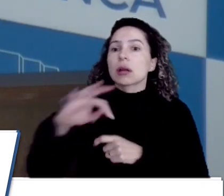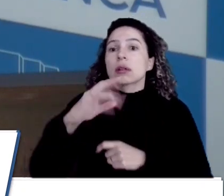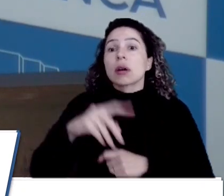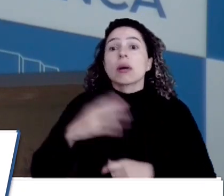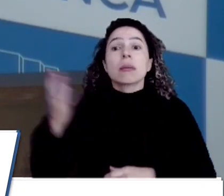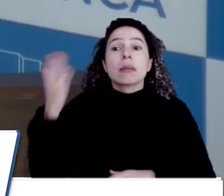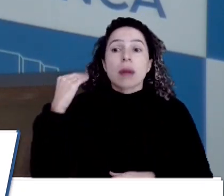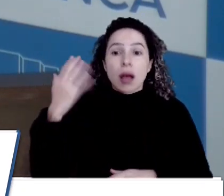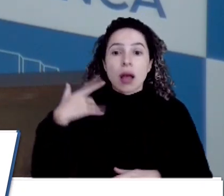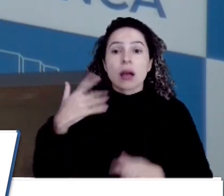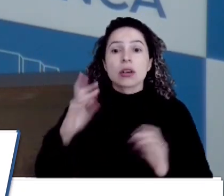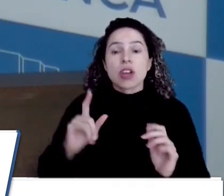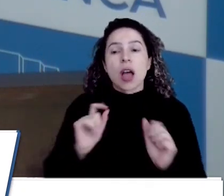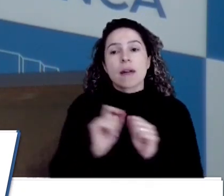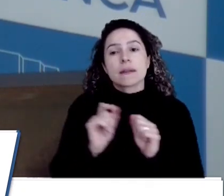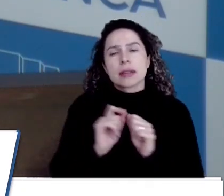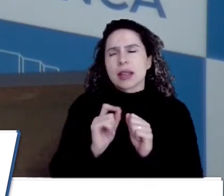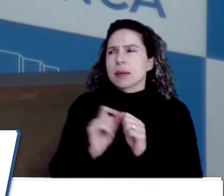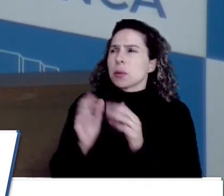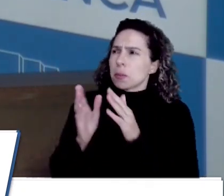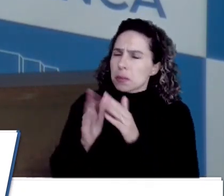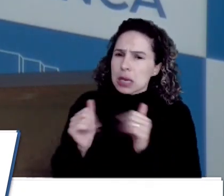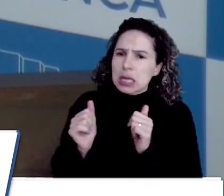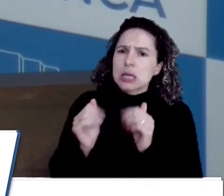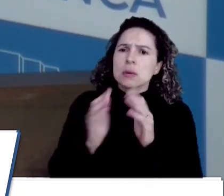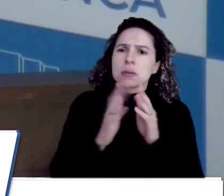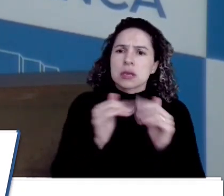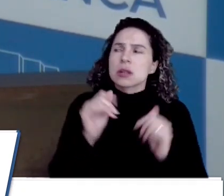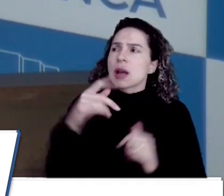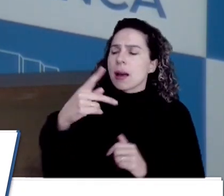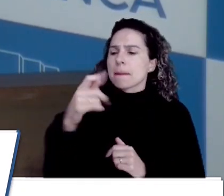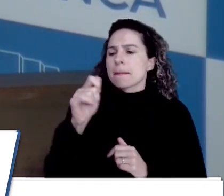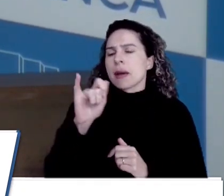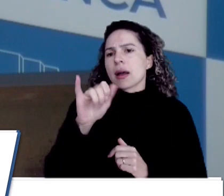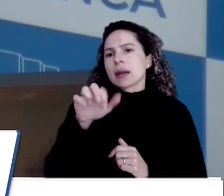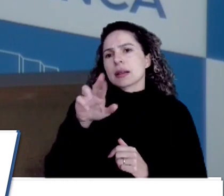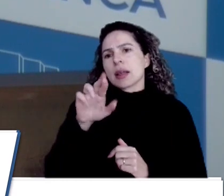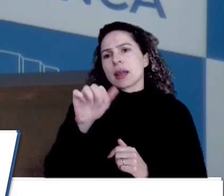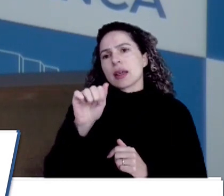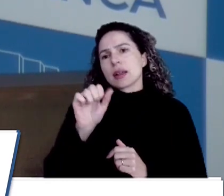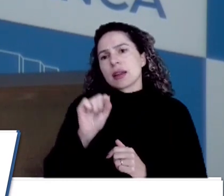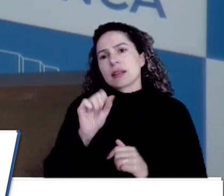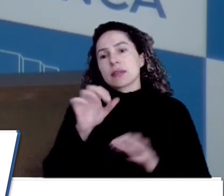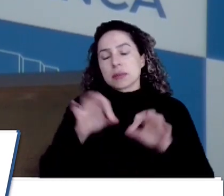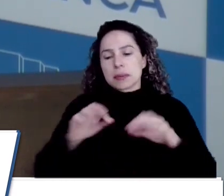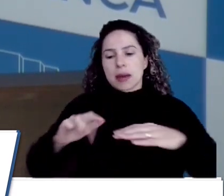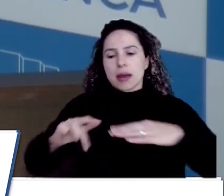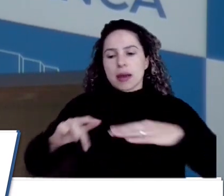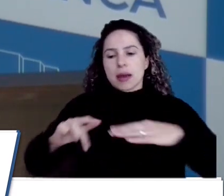fez um pedido lá no Paineiras de fazer a passarela.